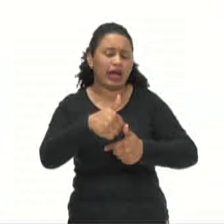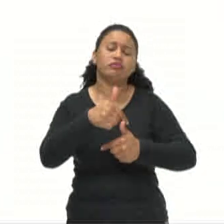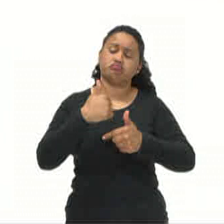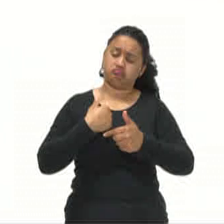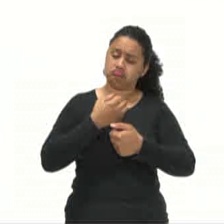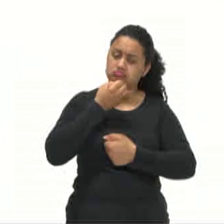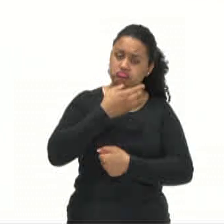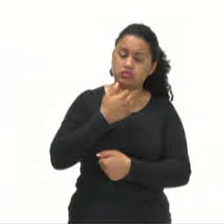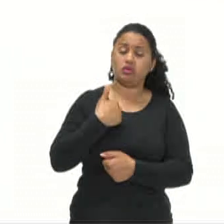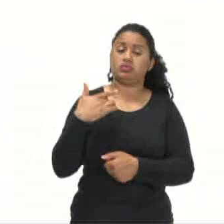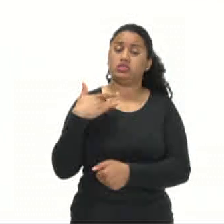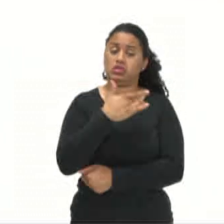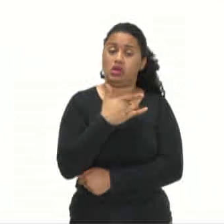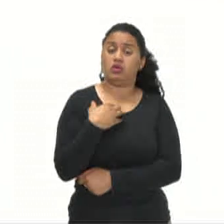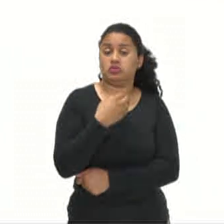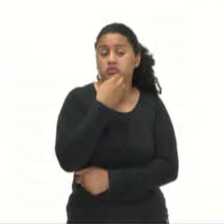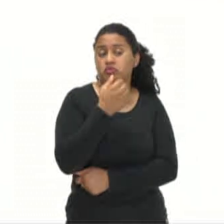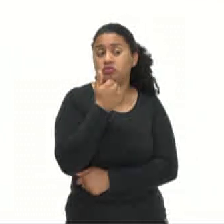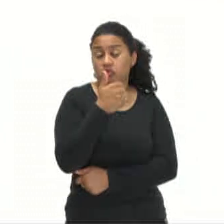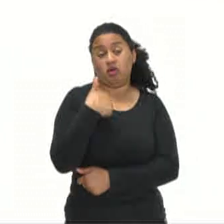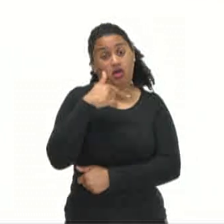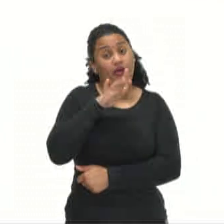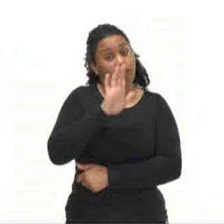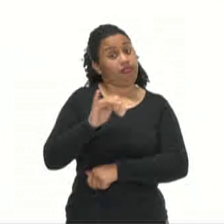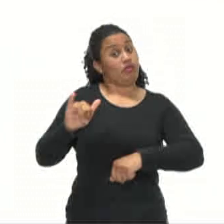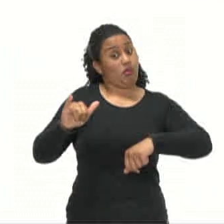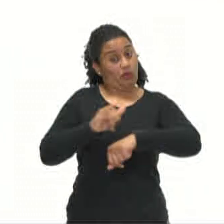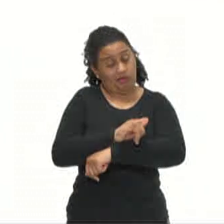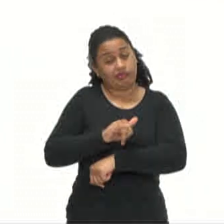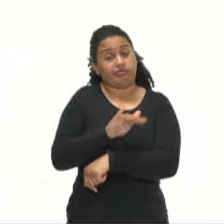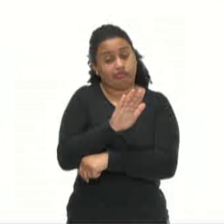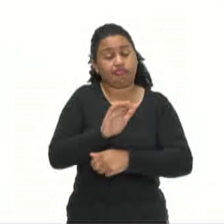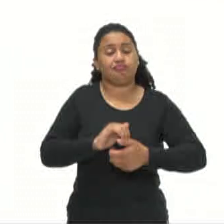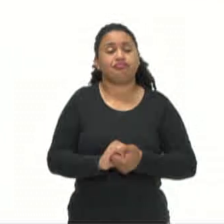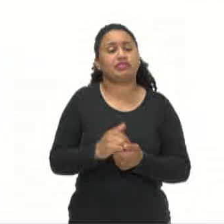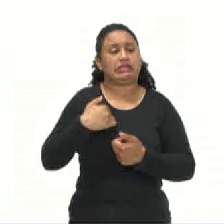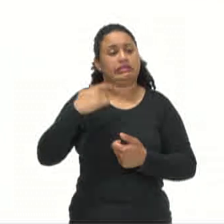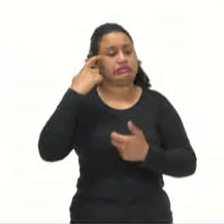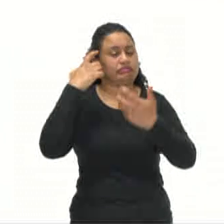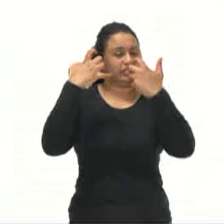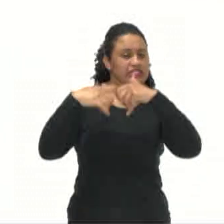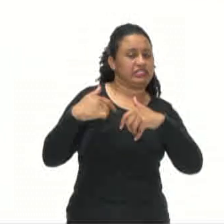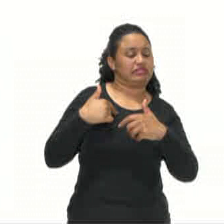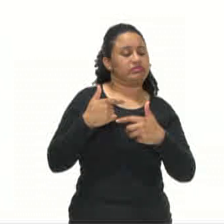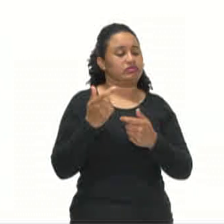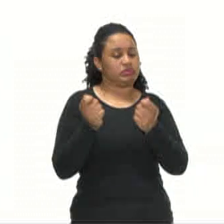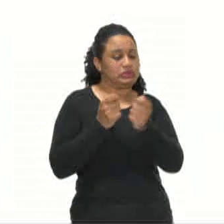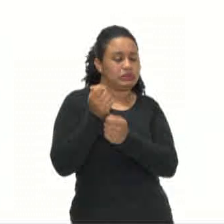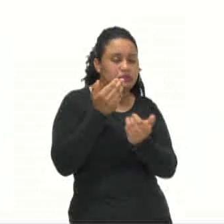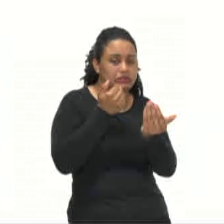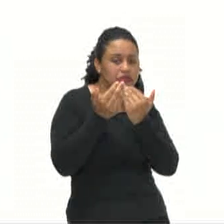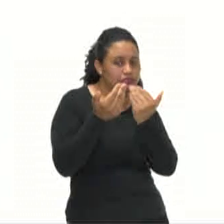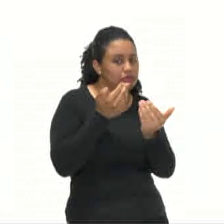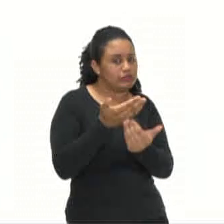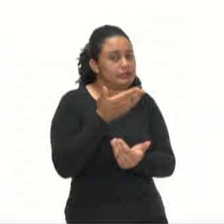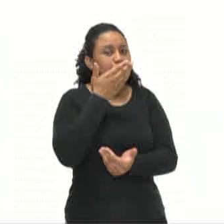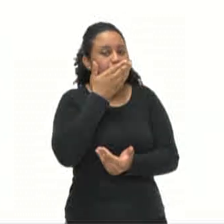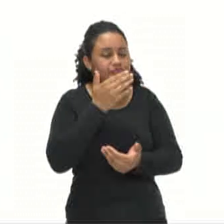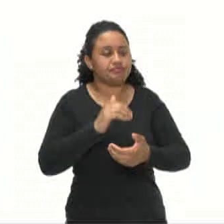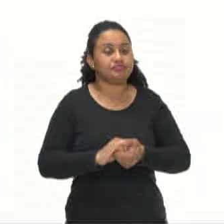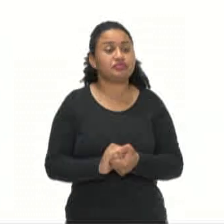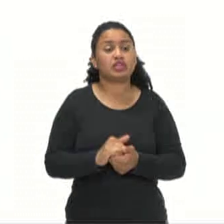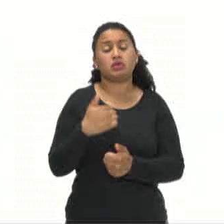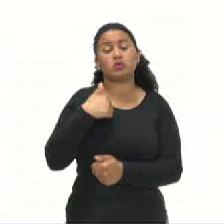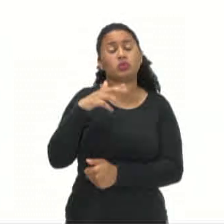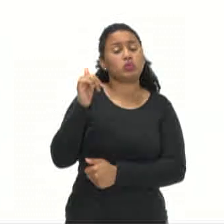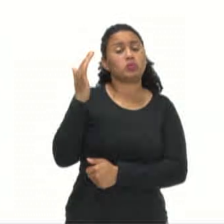de boa saúde e estou até gordo demais, pensando em meter um regime no organismo. E nunca soube o